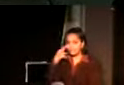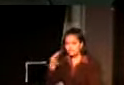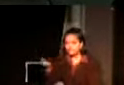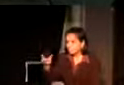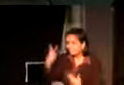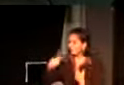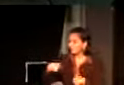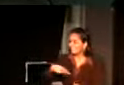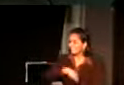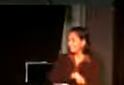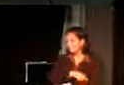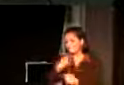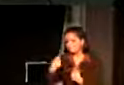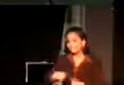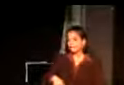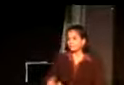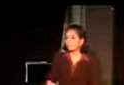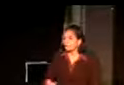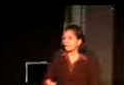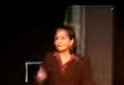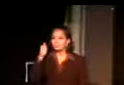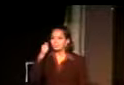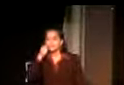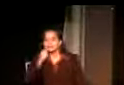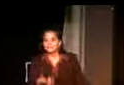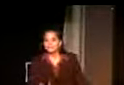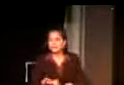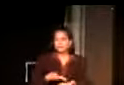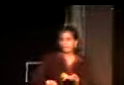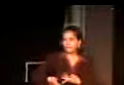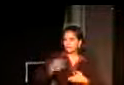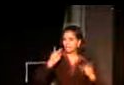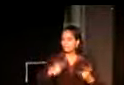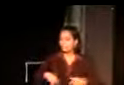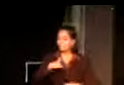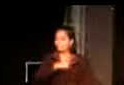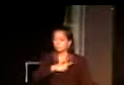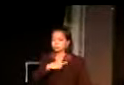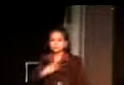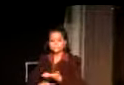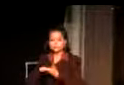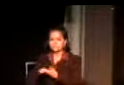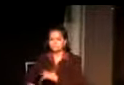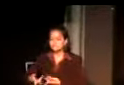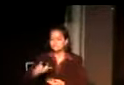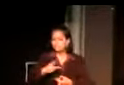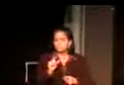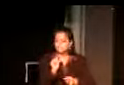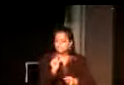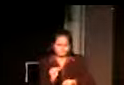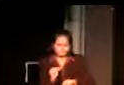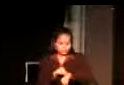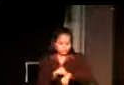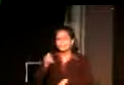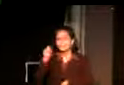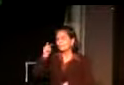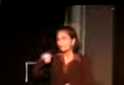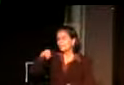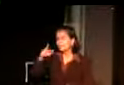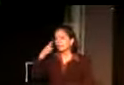pessoas para ela é um momento que ela negocia sua intimidade para pequenos minutos